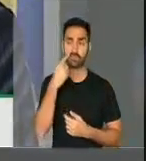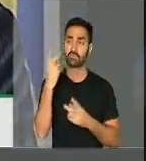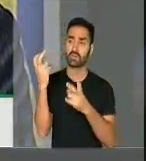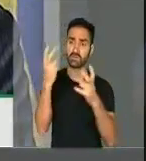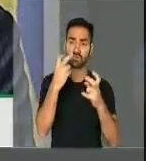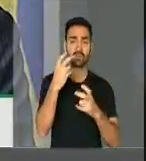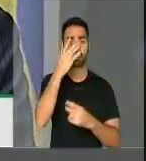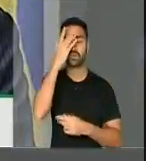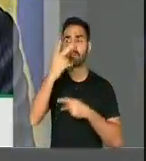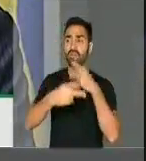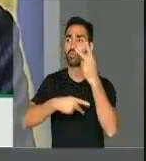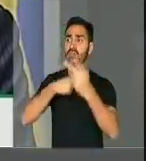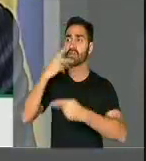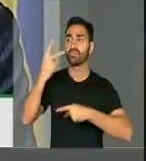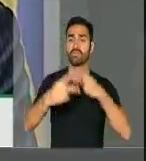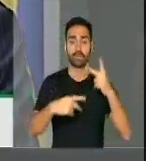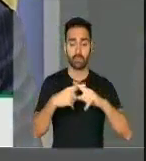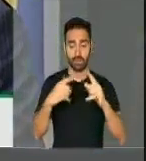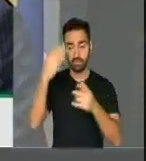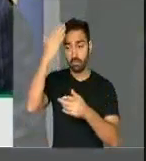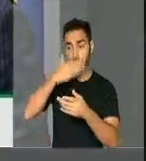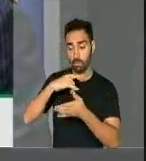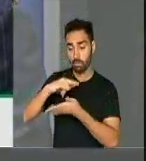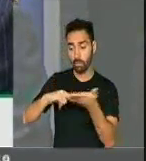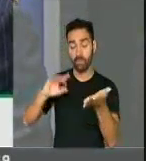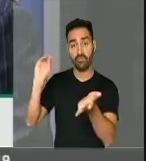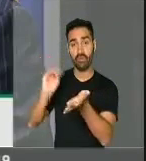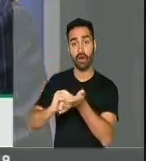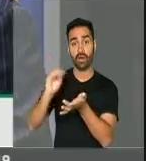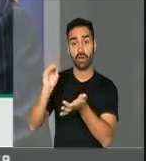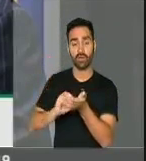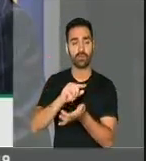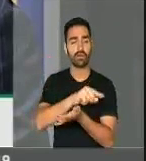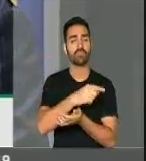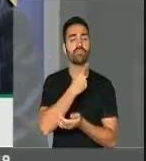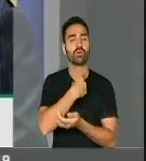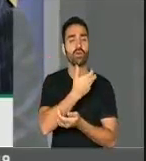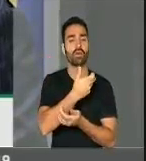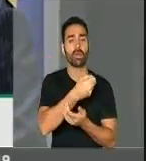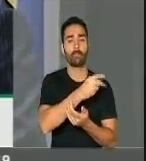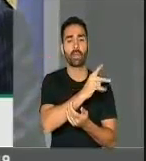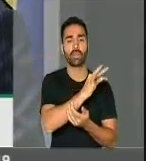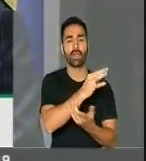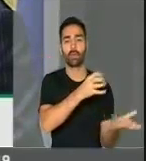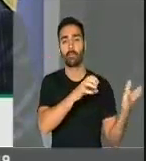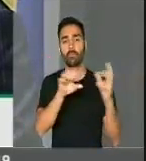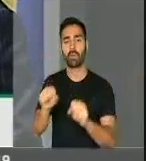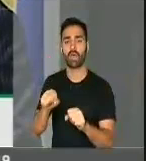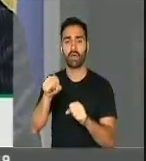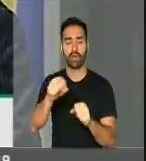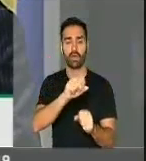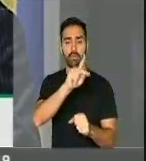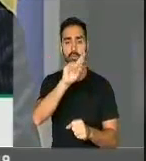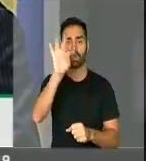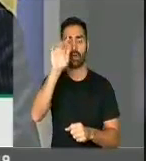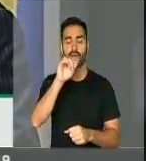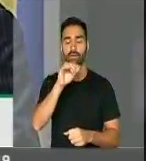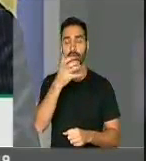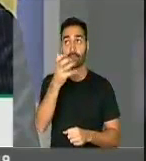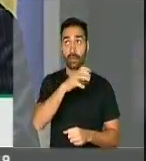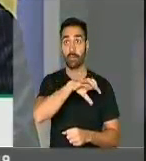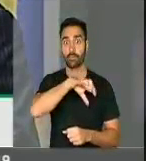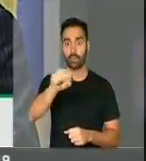muito, palavras soltas ao vento, tentativa de voltar ao poder, se é que alguns ainda acreditam que antigos líderes de alguns